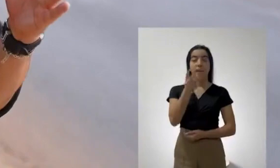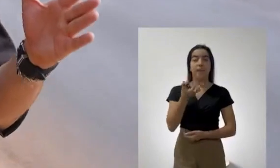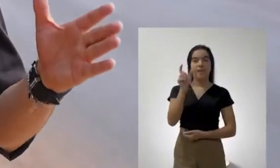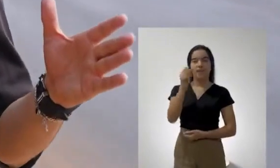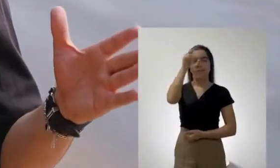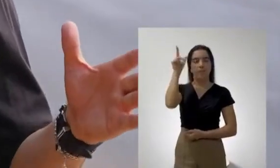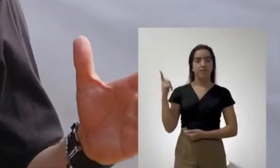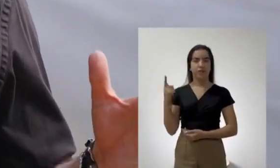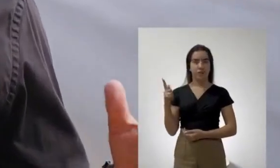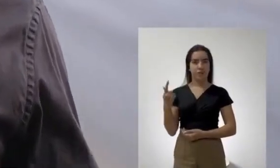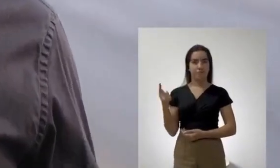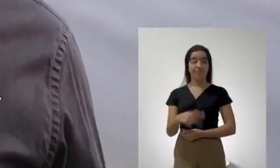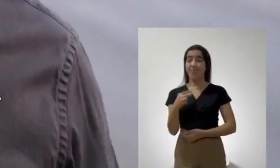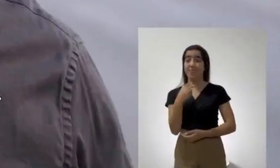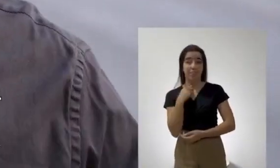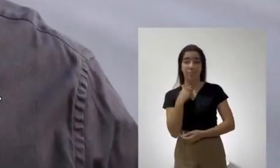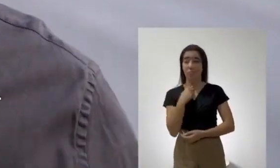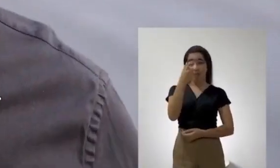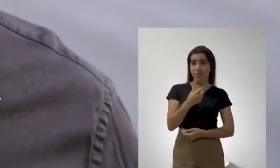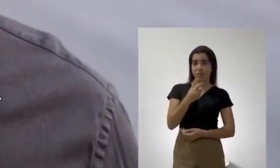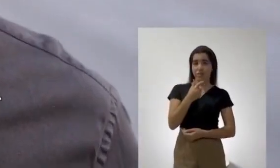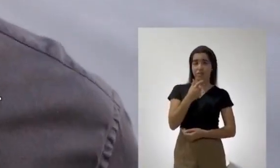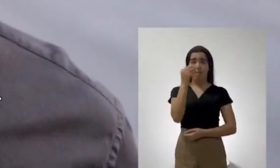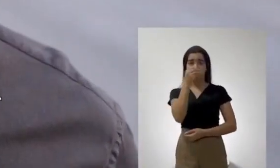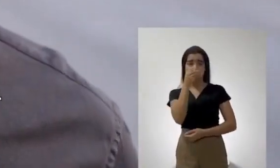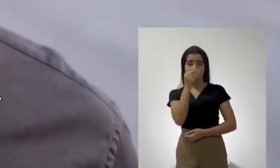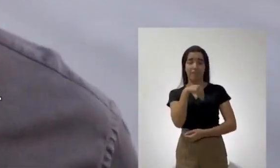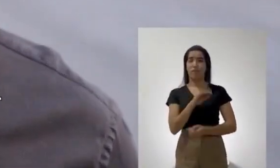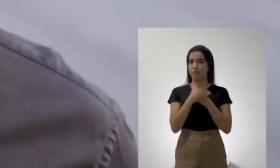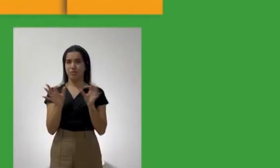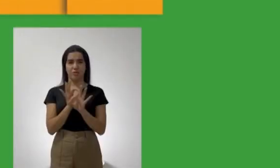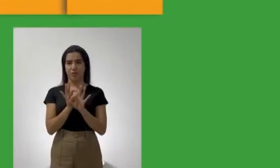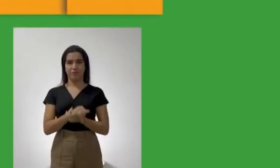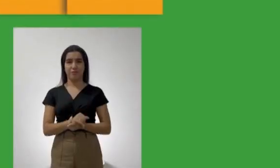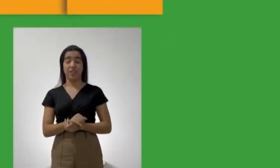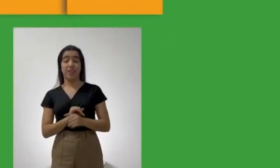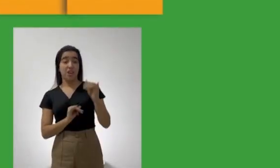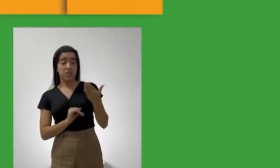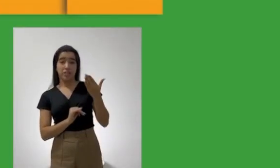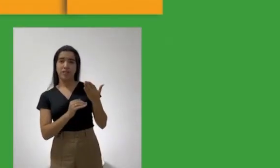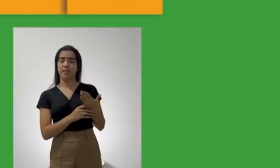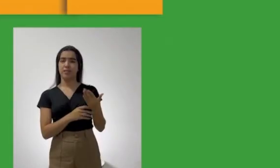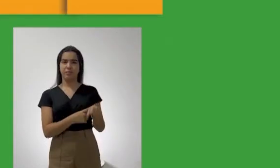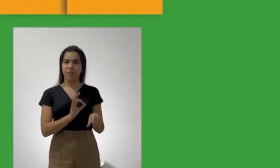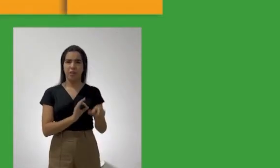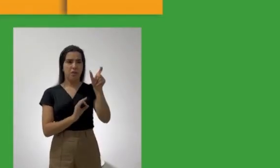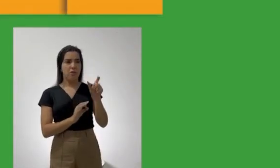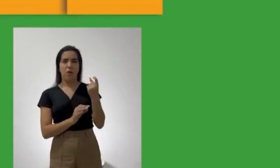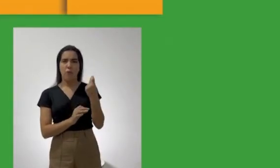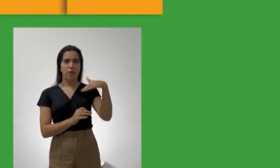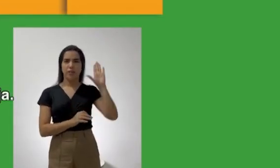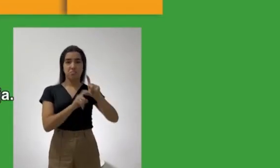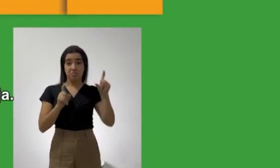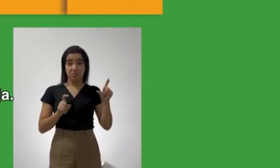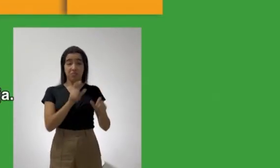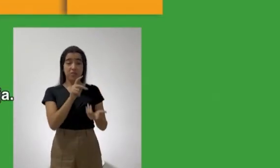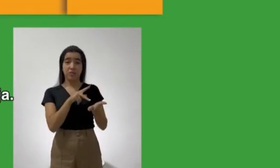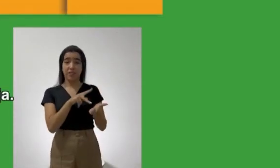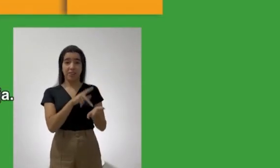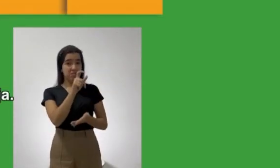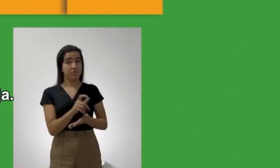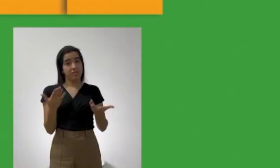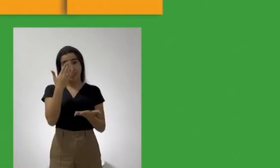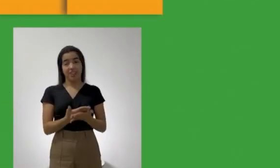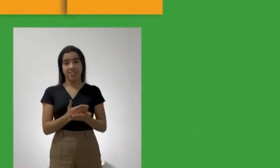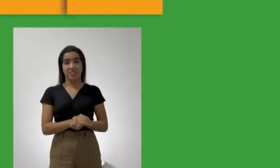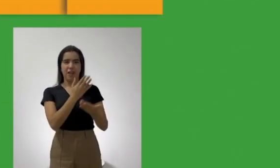Quem quer ser prefeito de Goiânia não pode se acovardar e nem se esconder. O senhor disse agora há pouco que o senhor é o único candidato independente aqui. Eu acredito de verdade